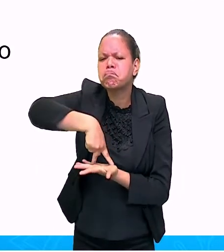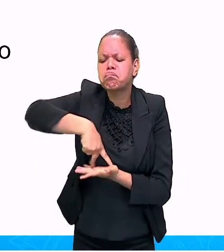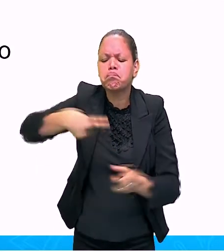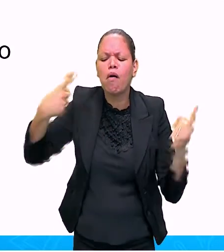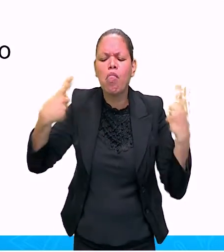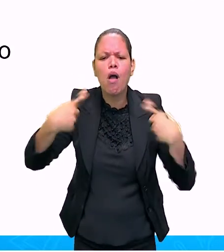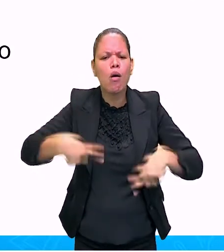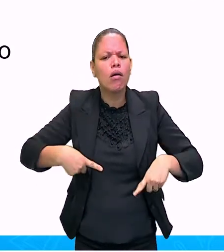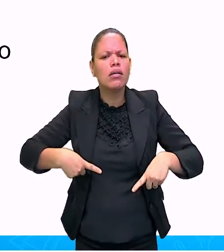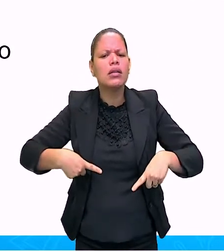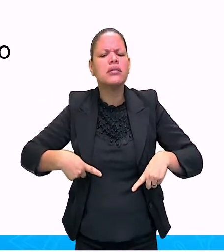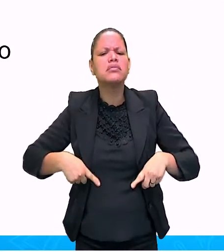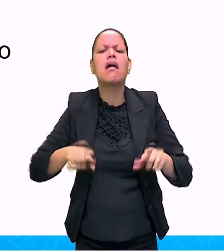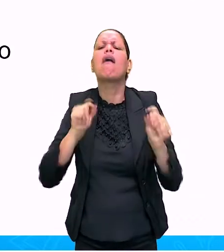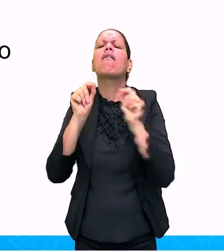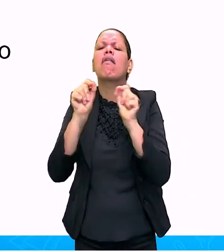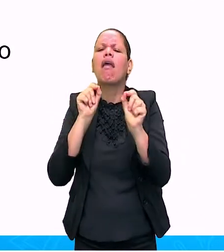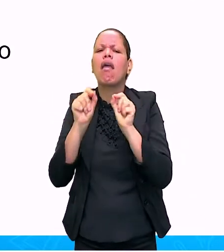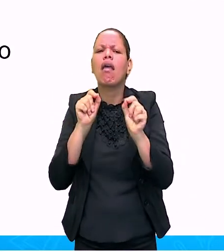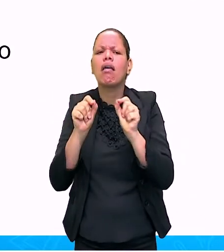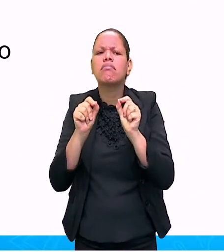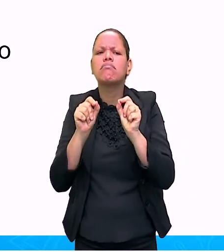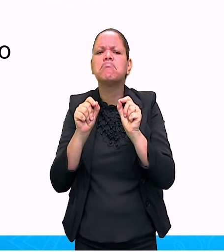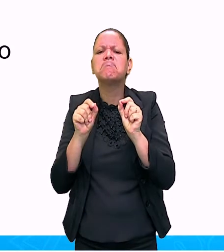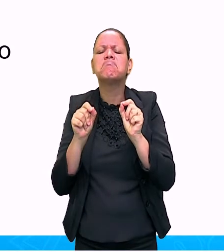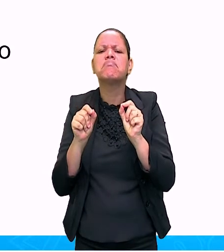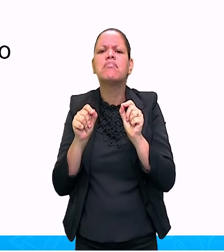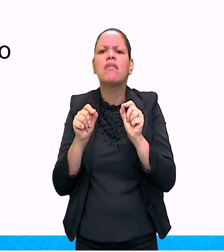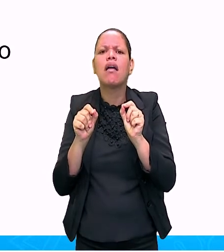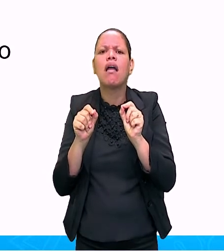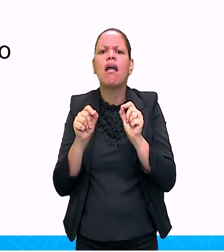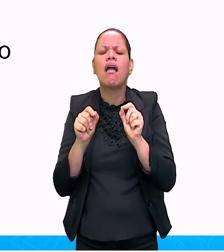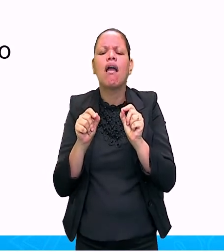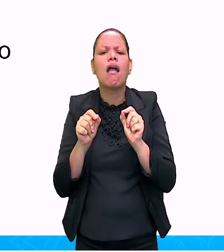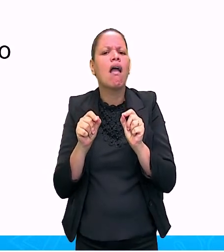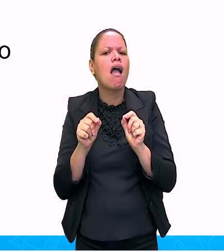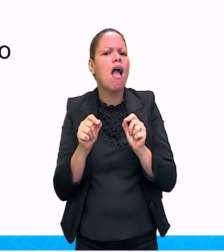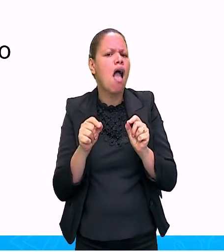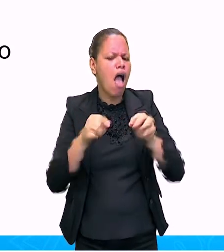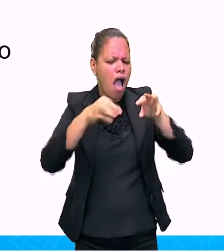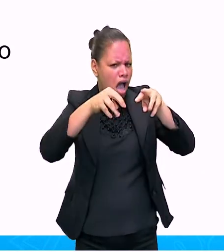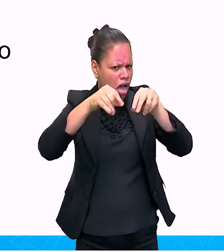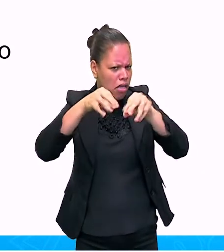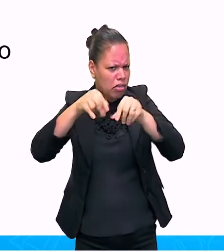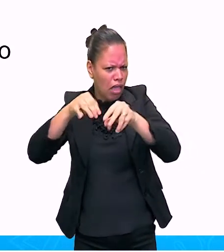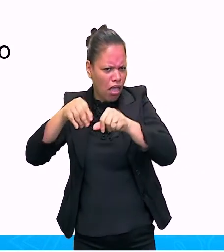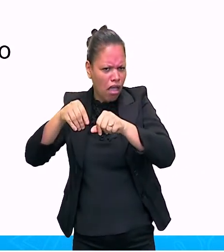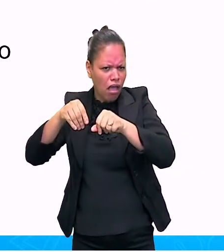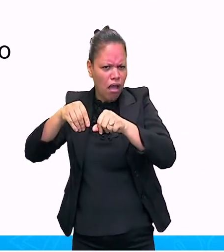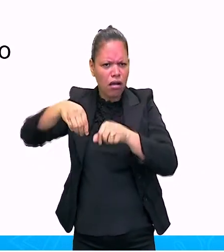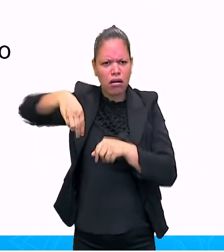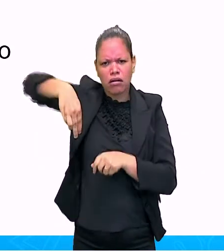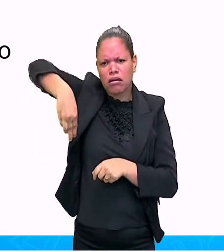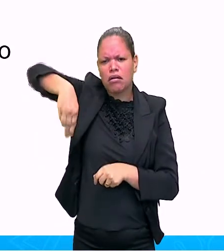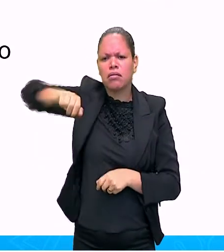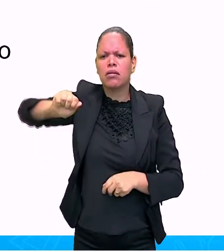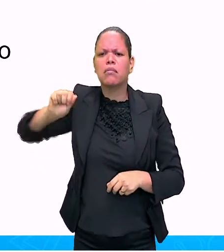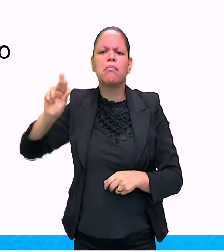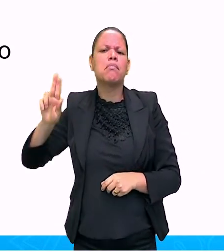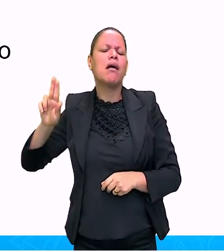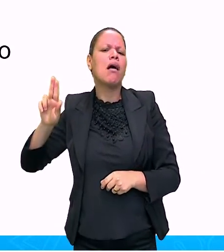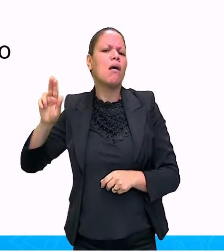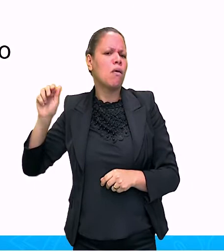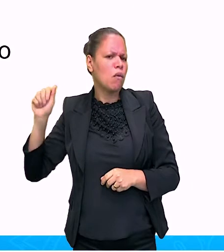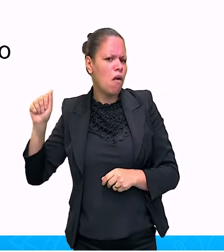o adversário de Mauá, aquele que se opõe às ideias. Quem é que se opôs às ideias?